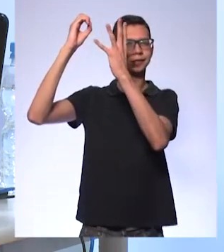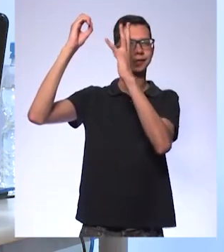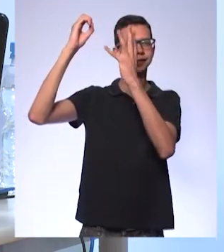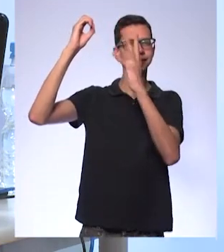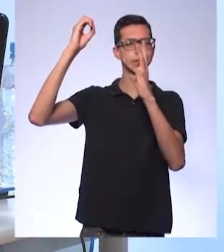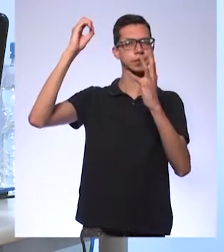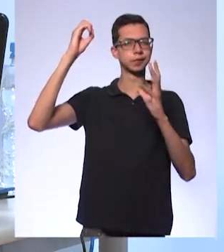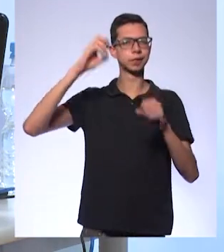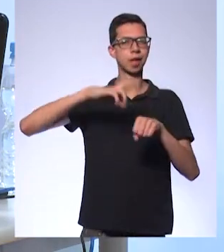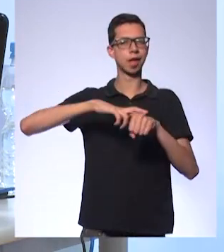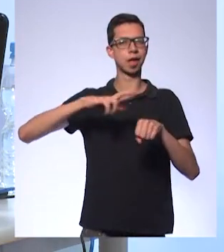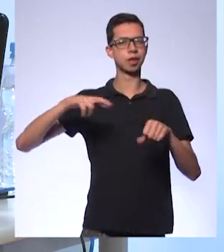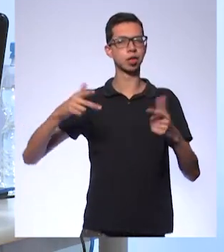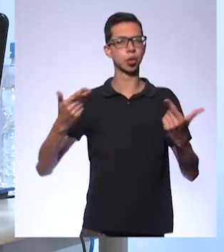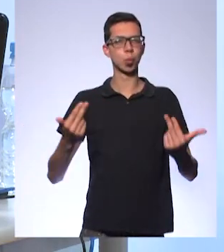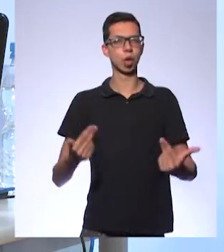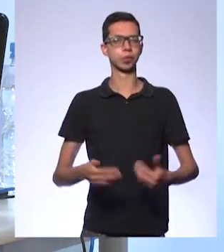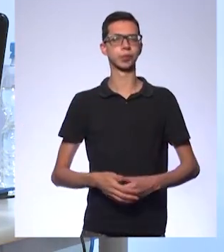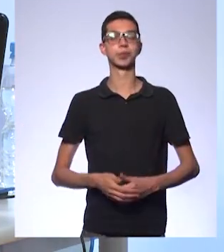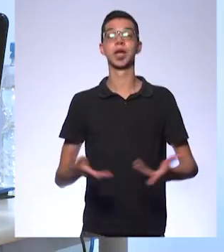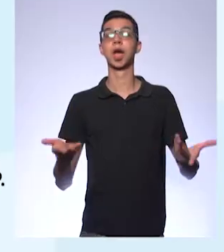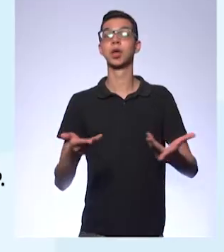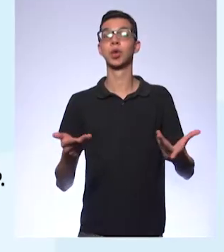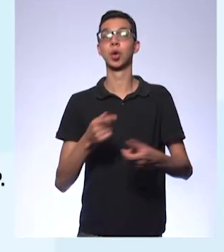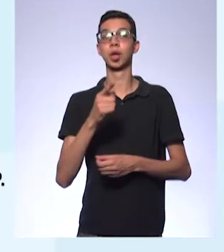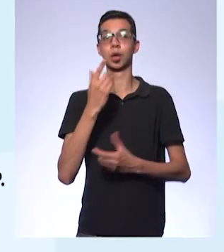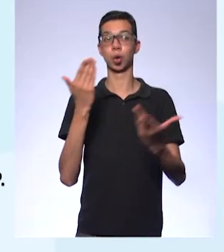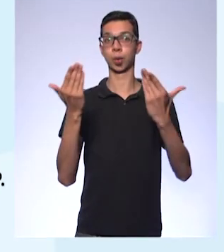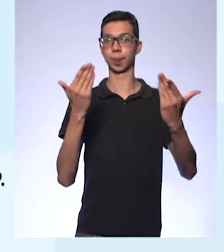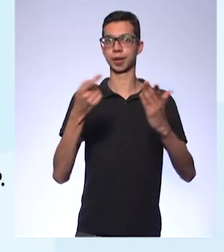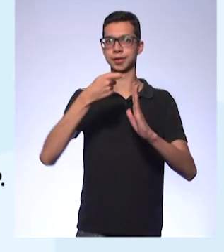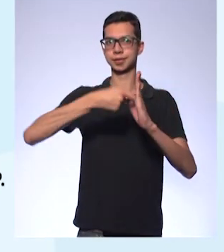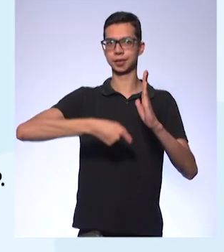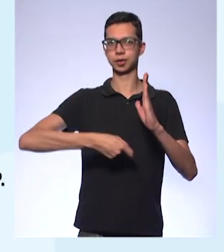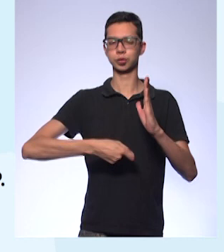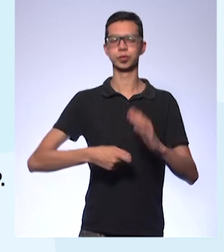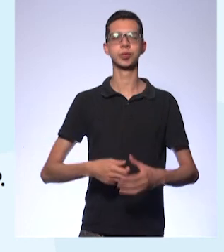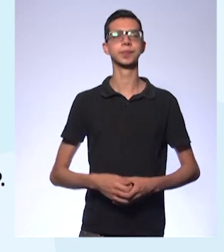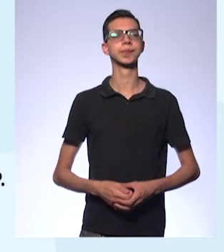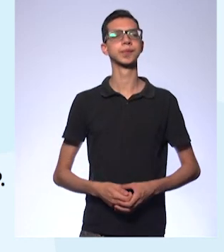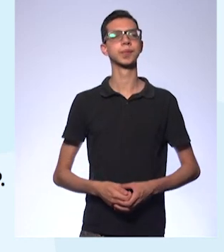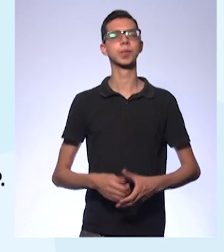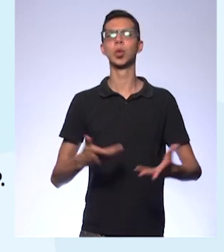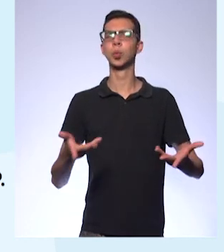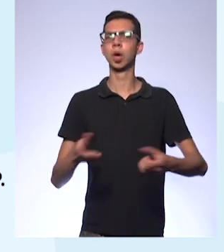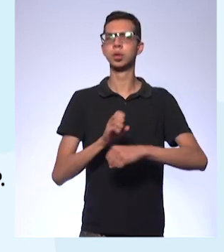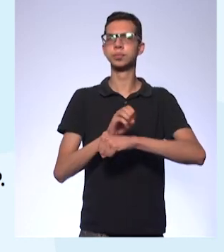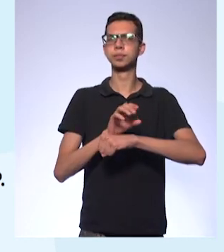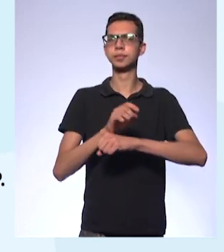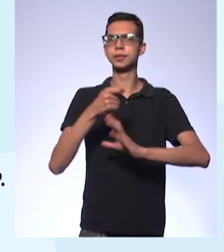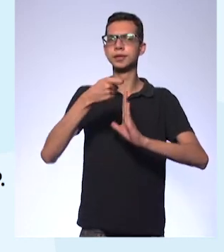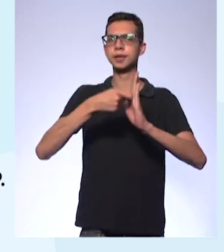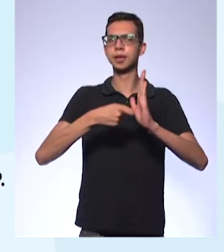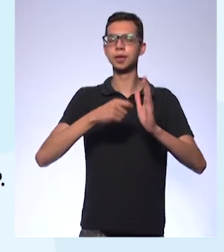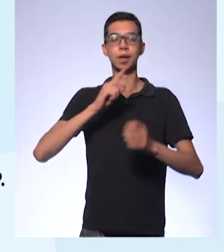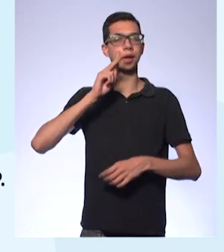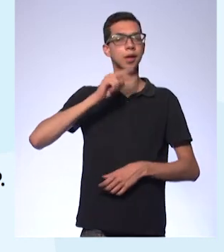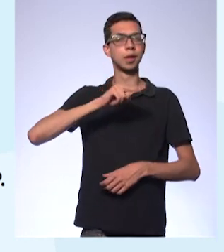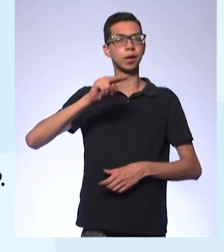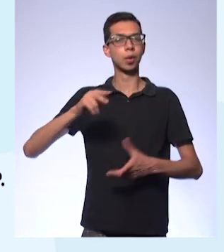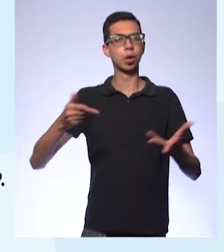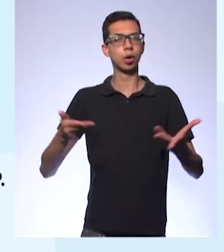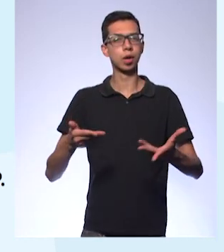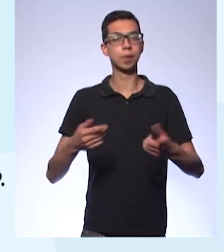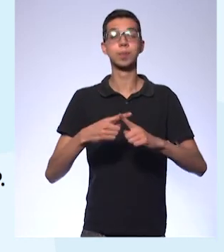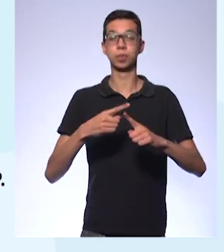segunda rodada de entendimento do texto, galera. Qual é a mensagem transmitida pelo texto que acabamos de ler? Porque foi uma